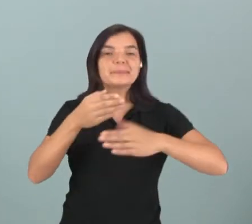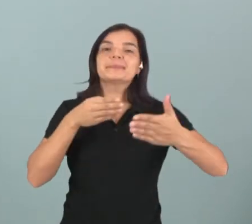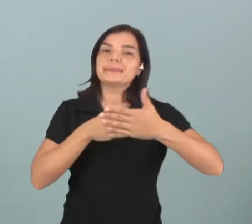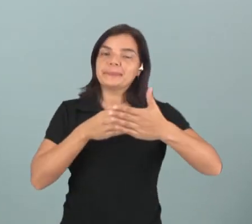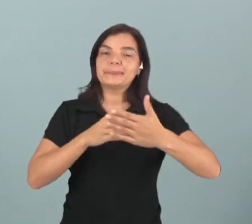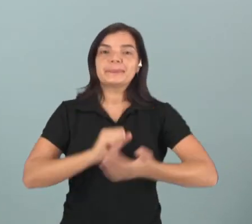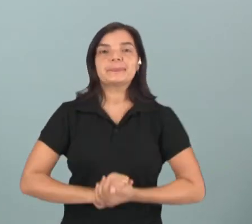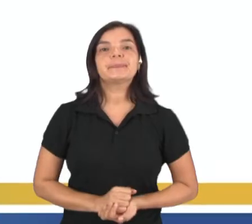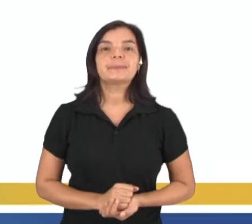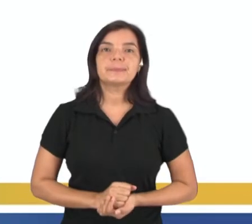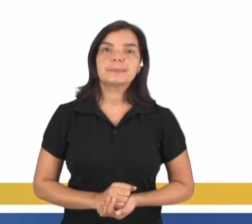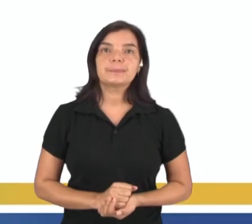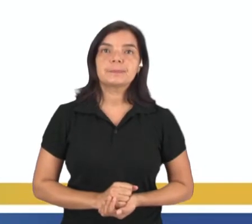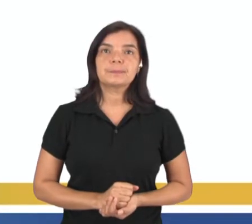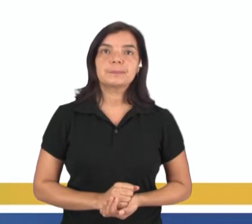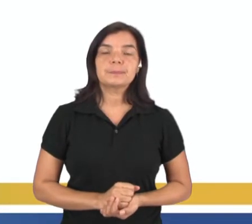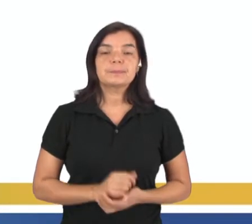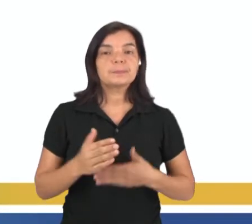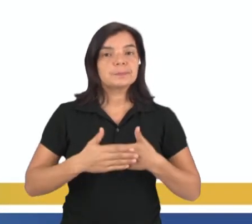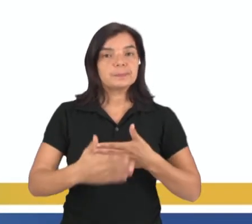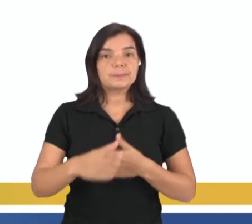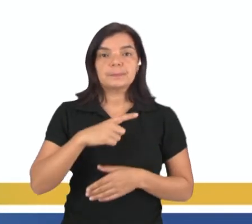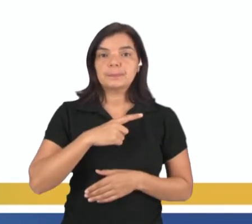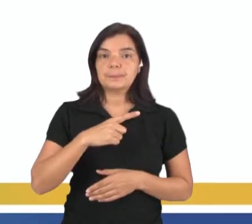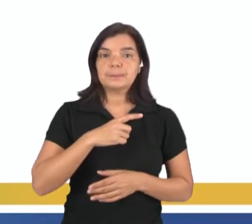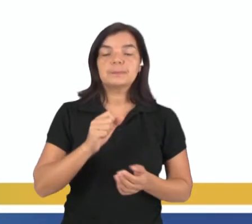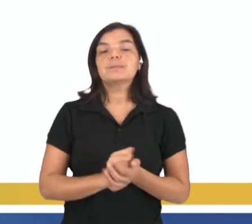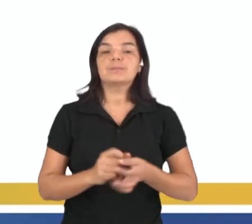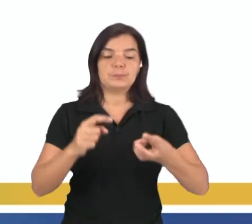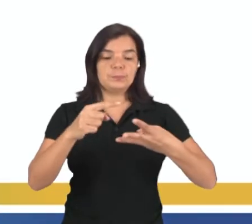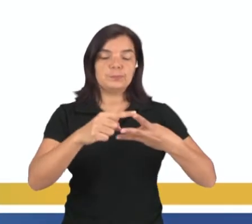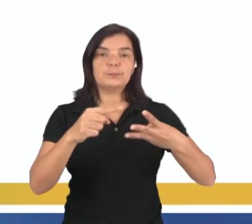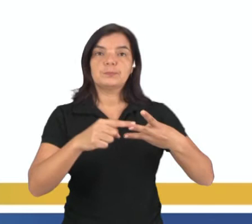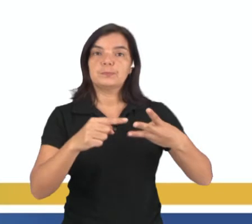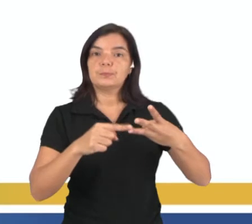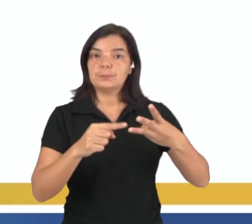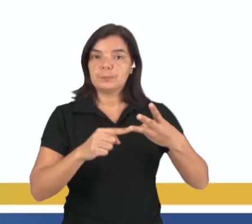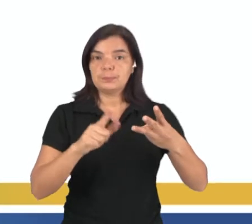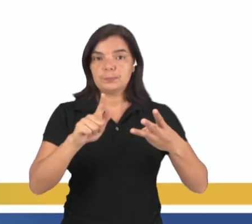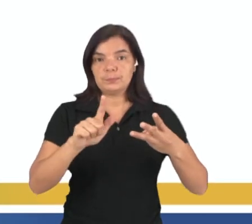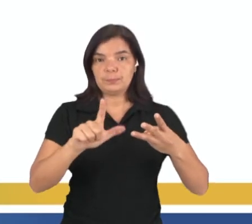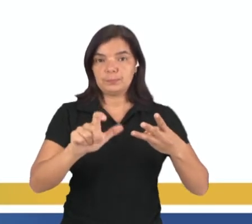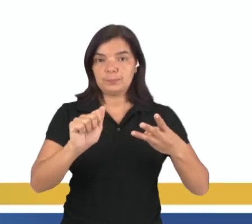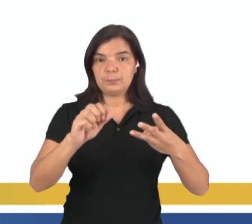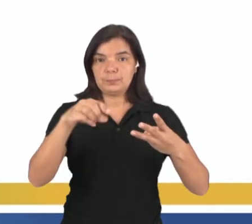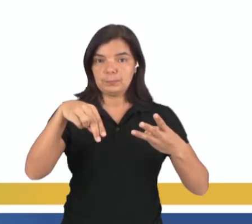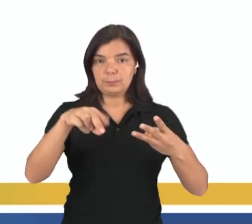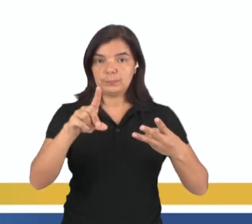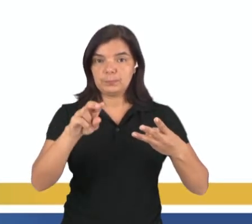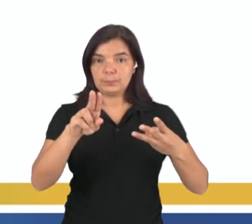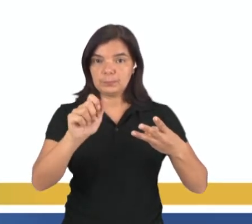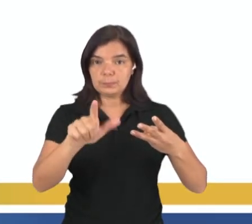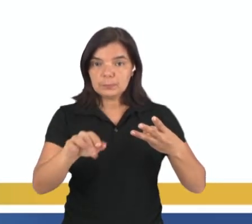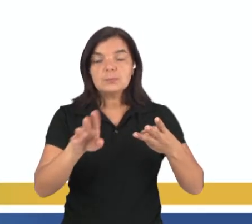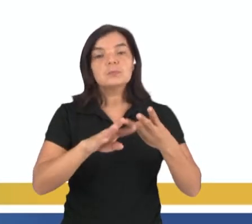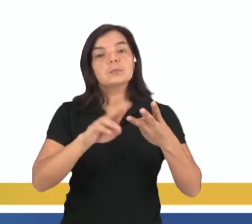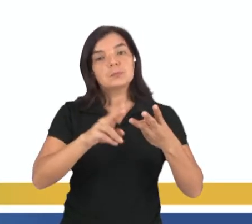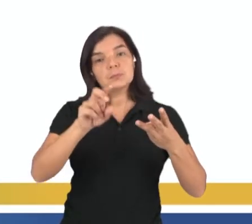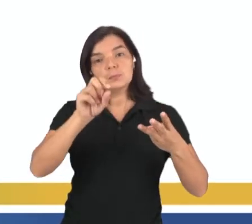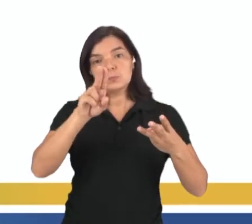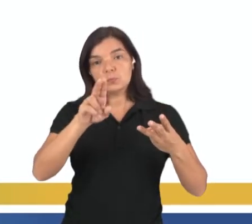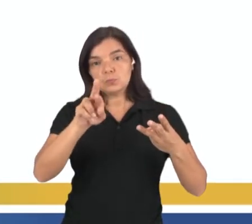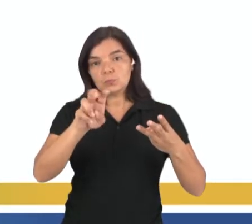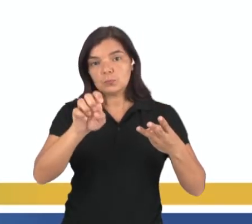ductos deferentes. Em seguida, nós temos 3 glândulas e a uretra, por onde os espermatozoides eles vão